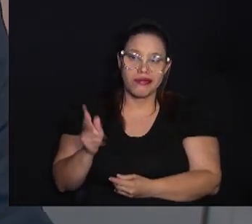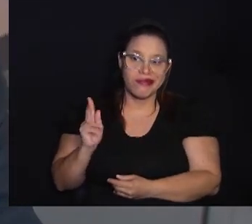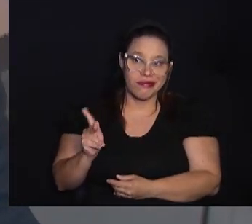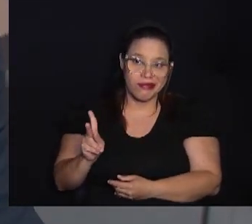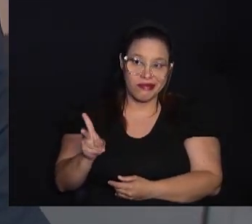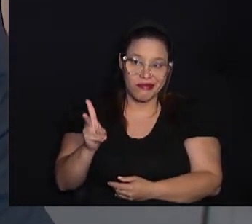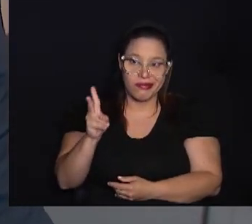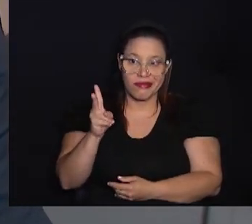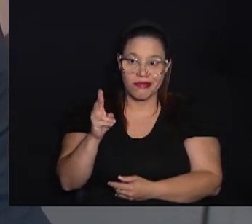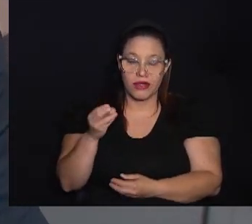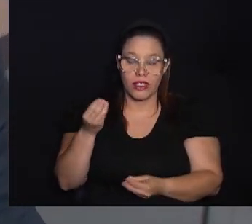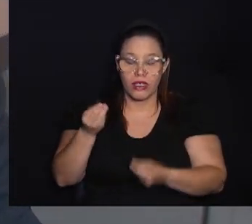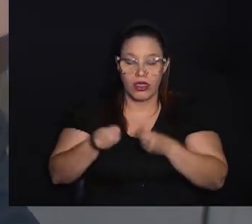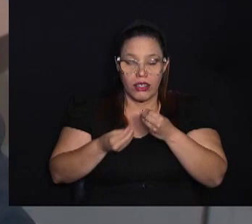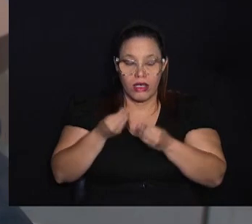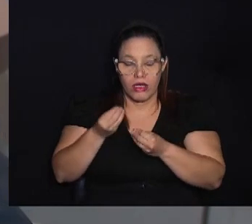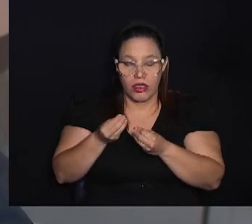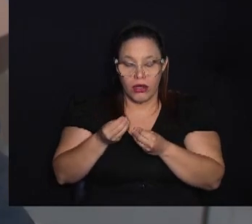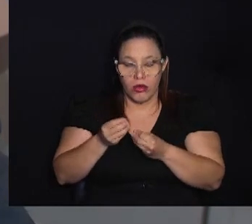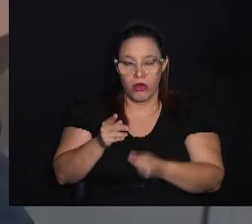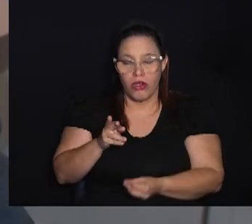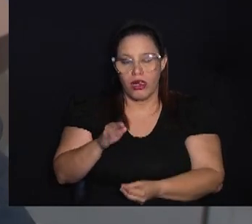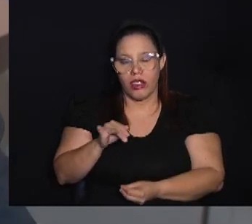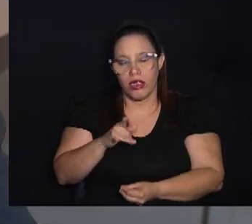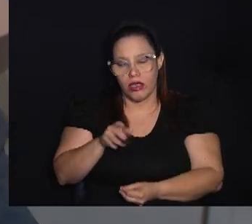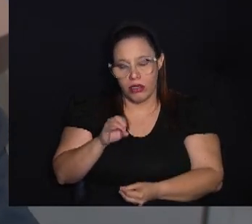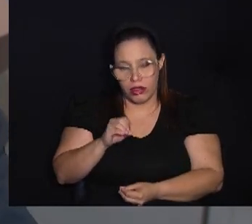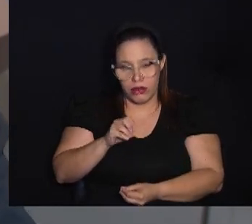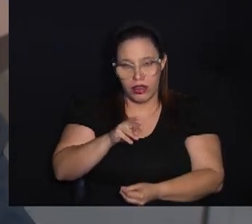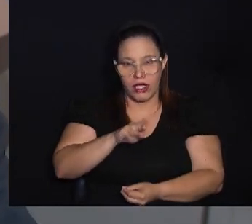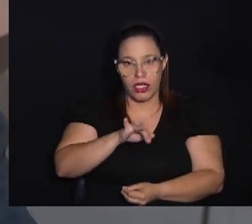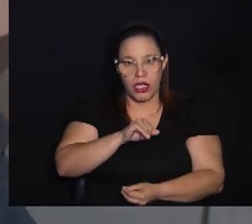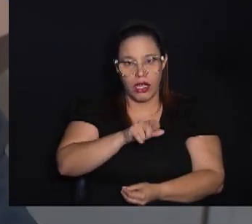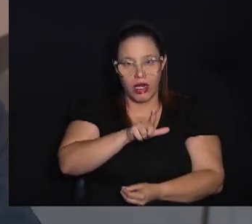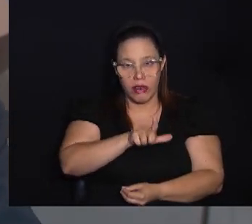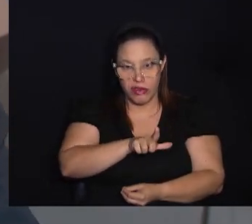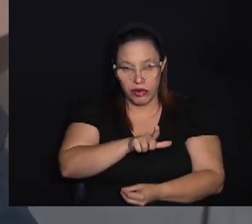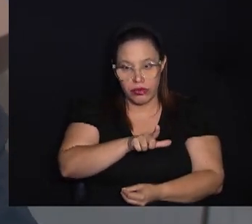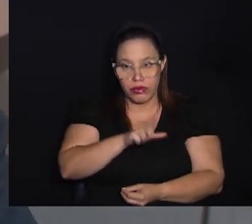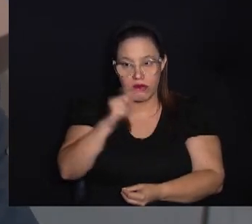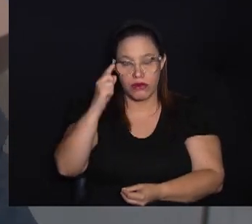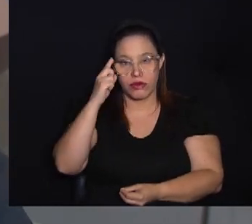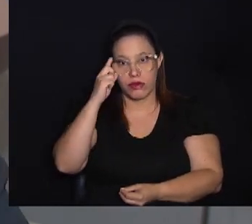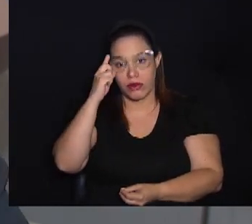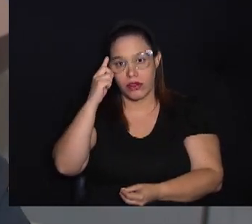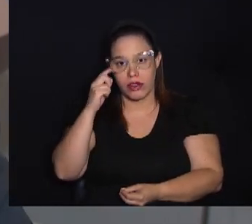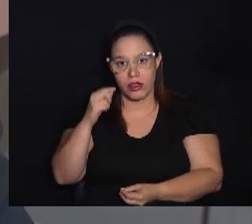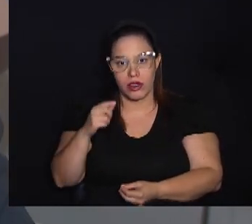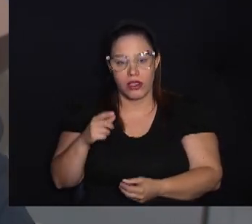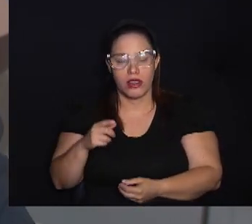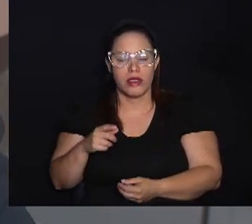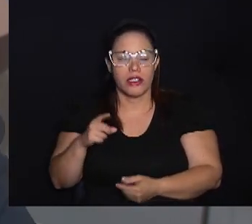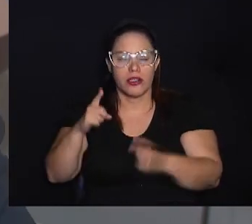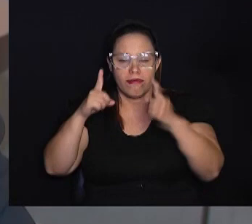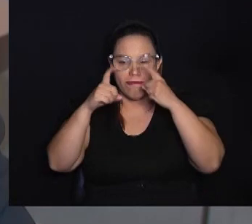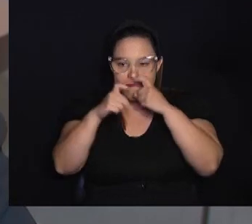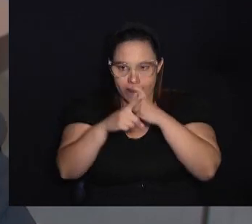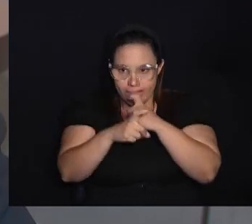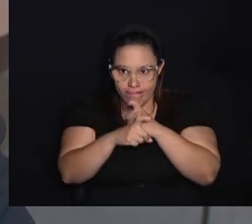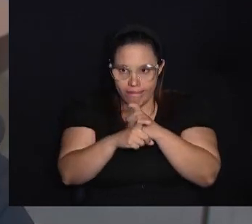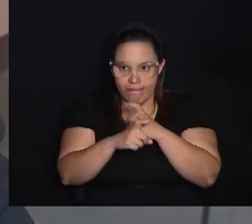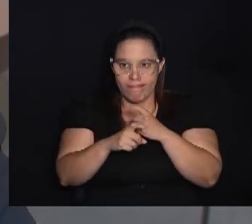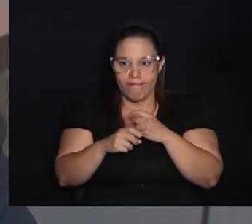E como a união estável é uma situação de fato, que a gente tem uma grande dificuldade